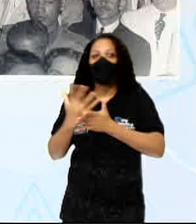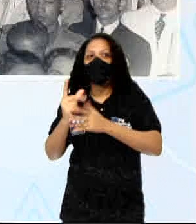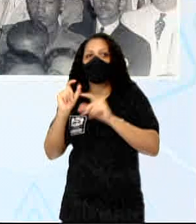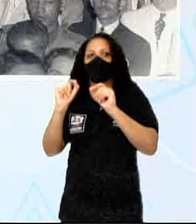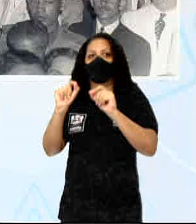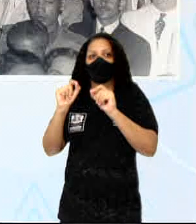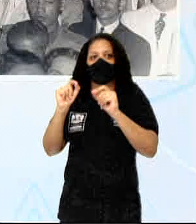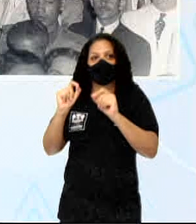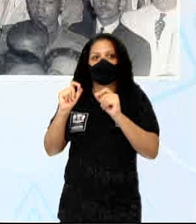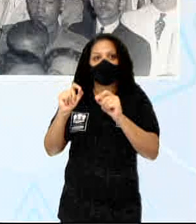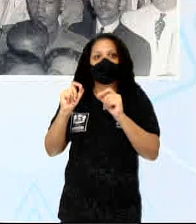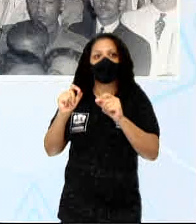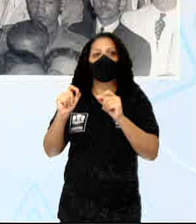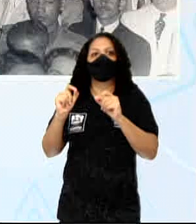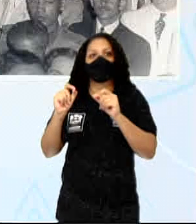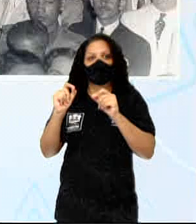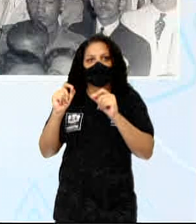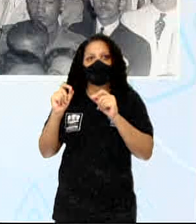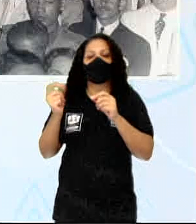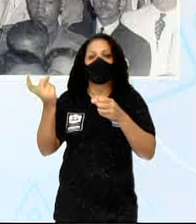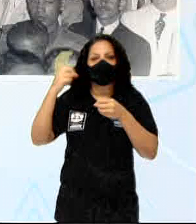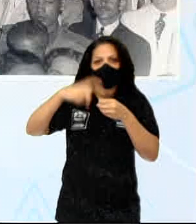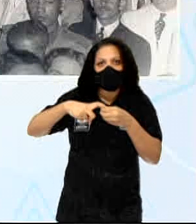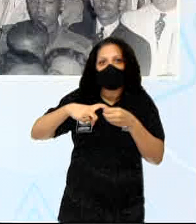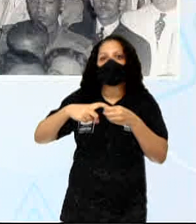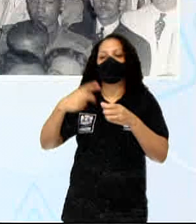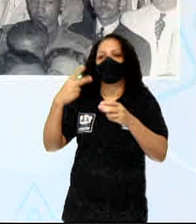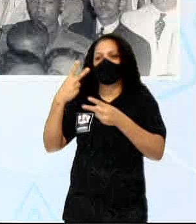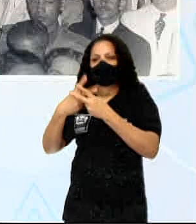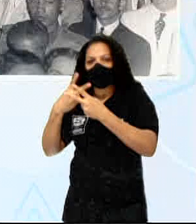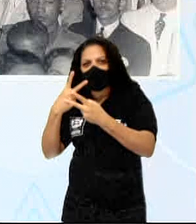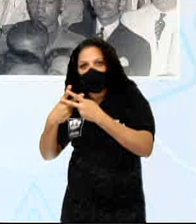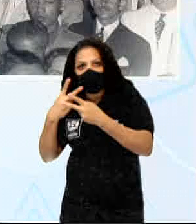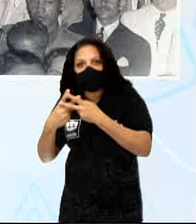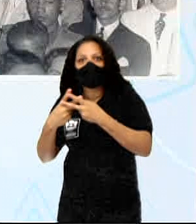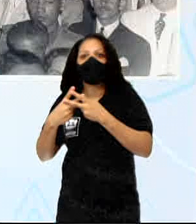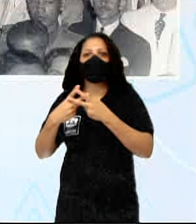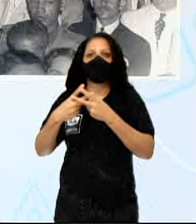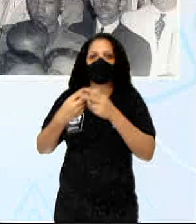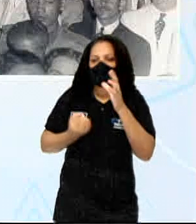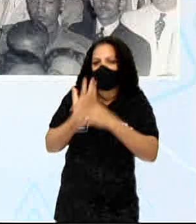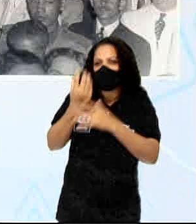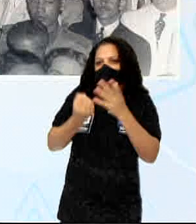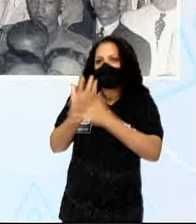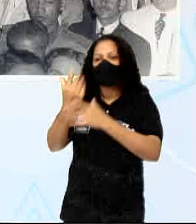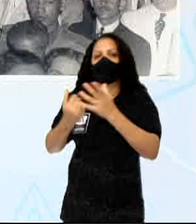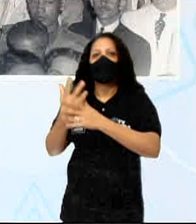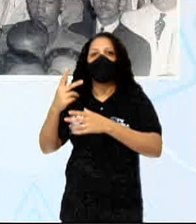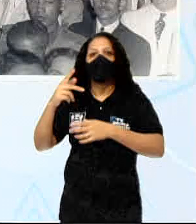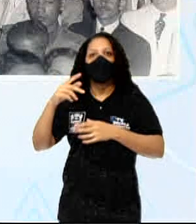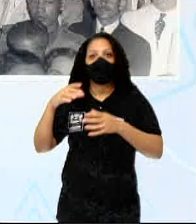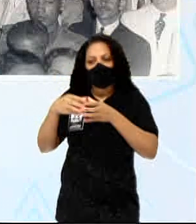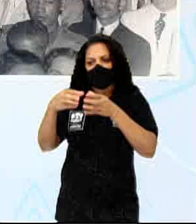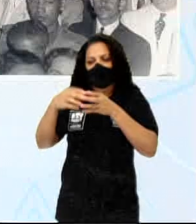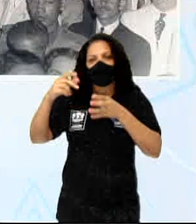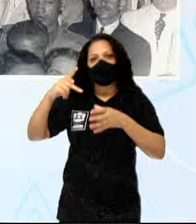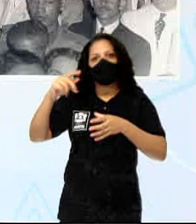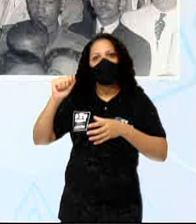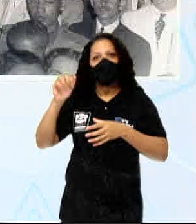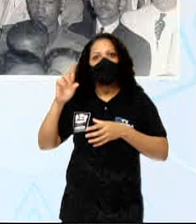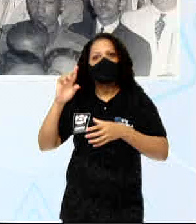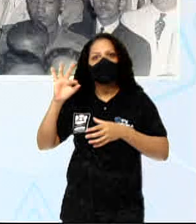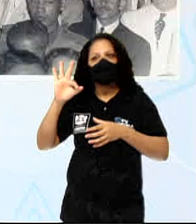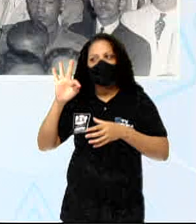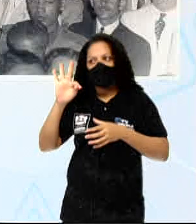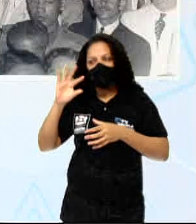aos presos políticos, permitiu a volta dos exilados e vai criar novos partidos políticos, como por exemplo o PSD, a UDN,